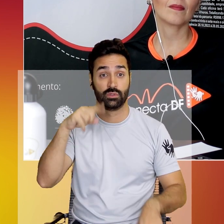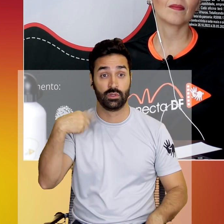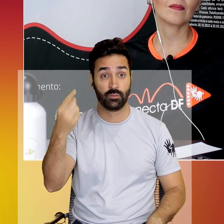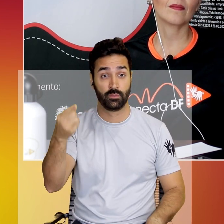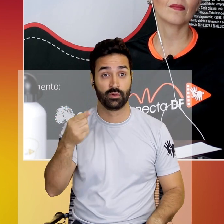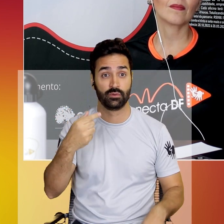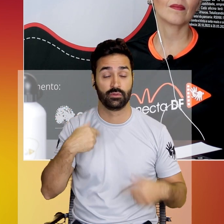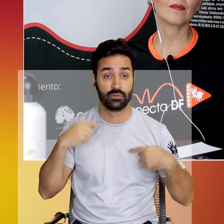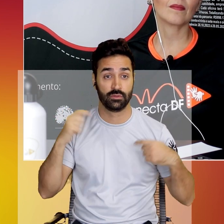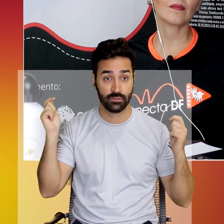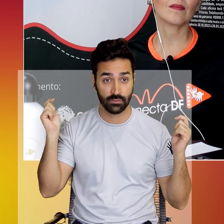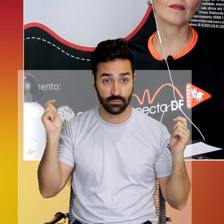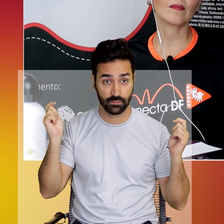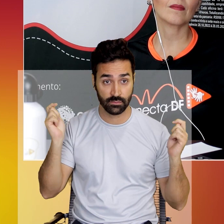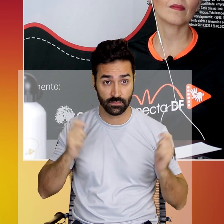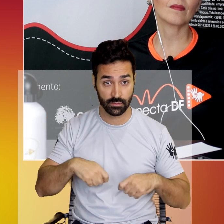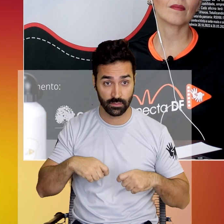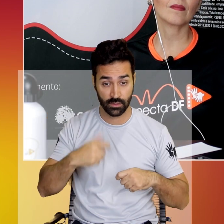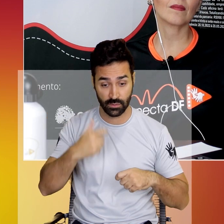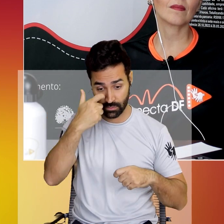ser considerada uma